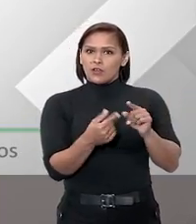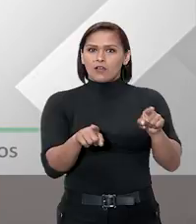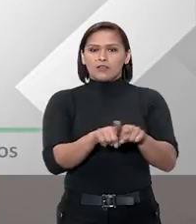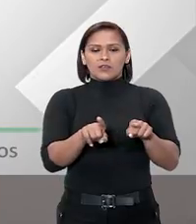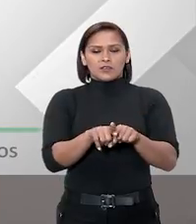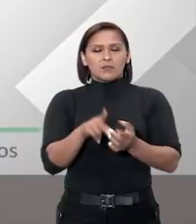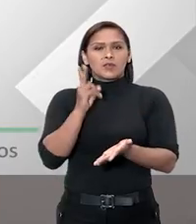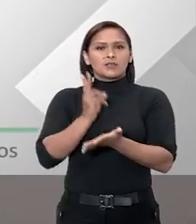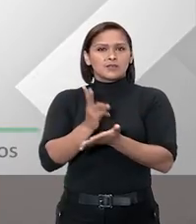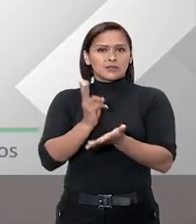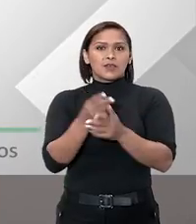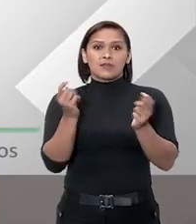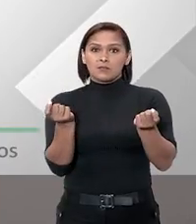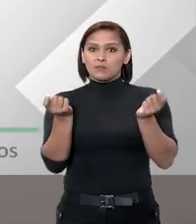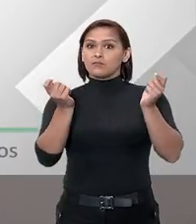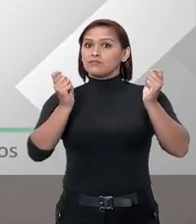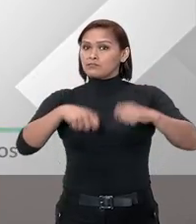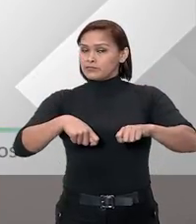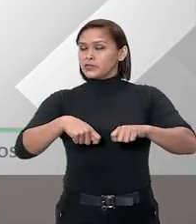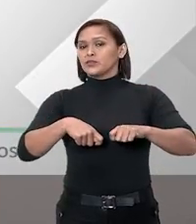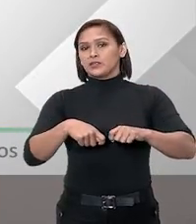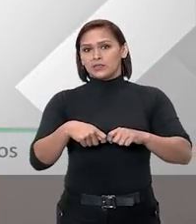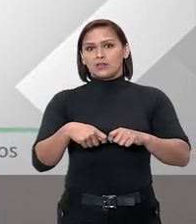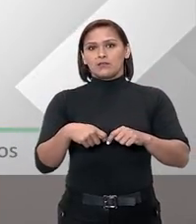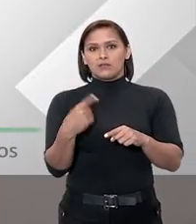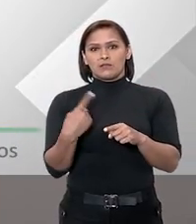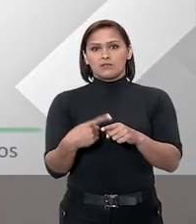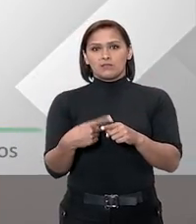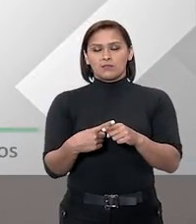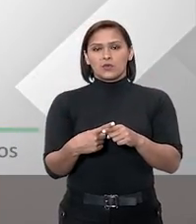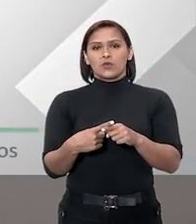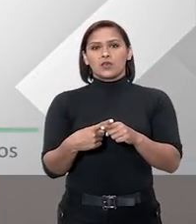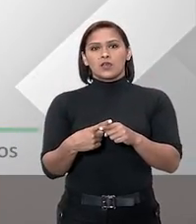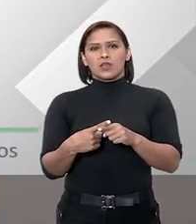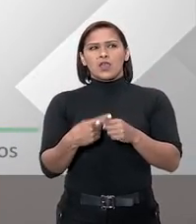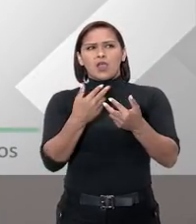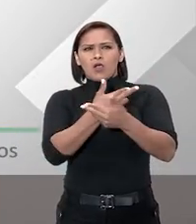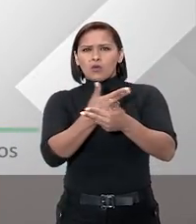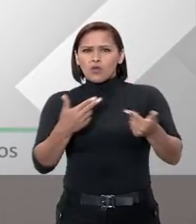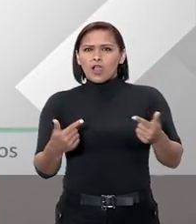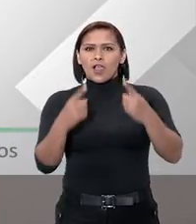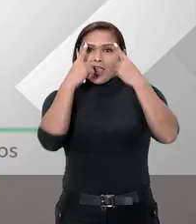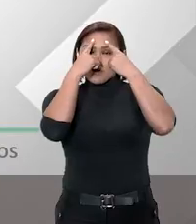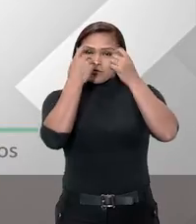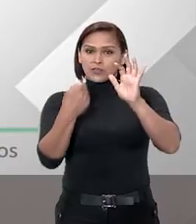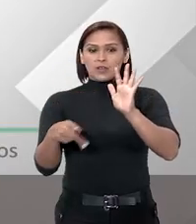e sempre que possível, como, né, porque por conta de que muitas vezes a